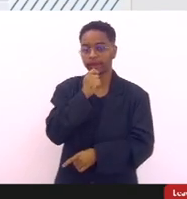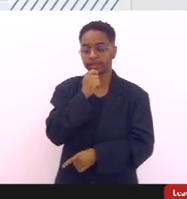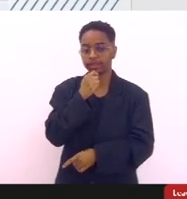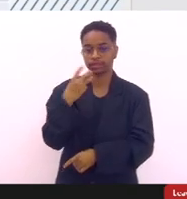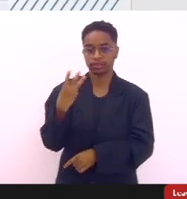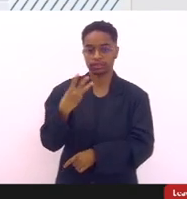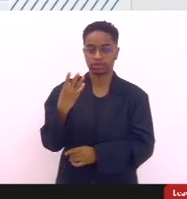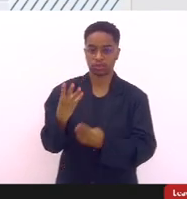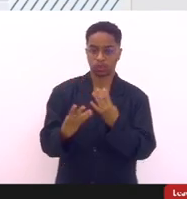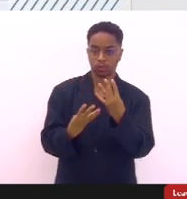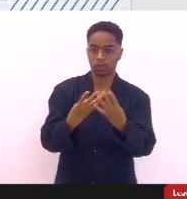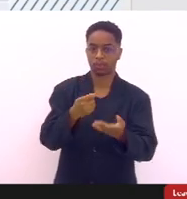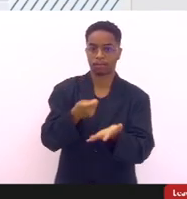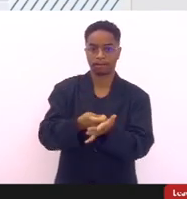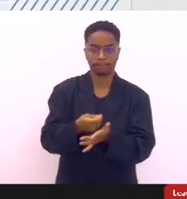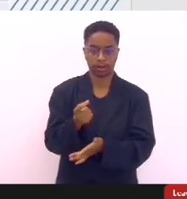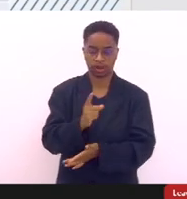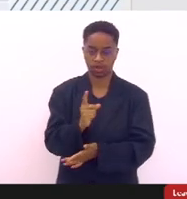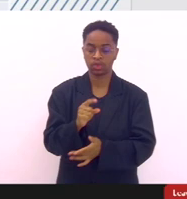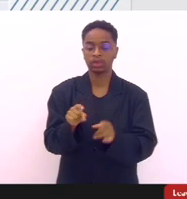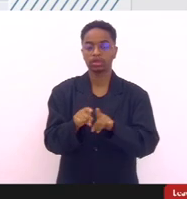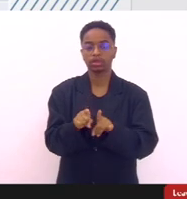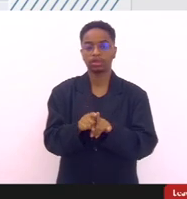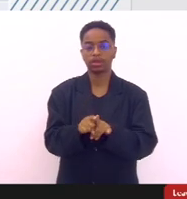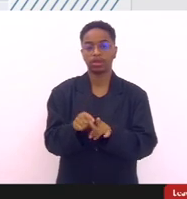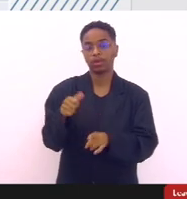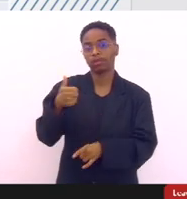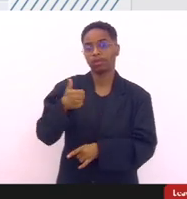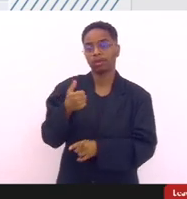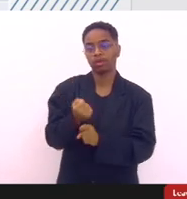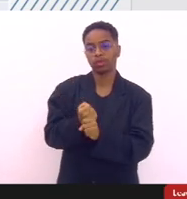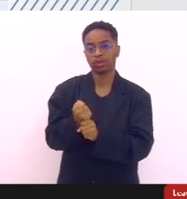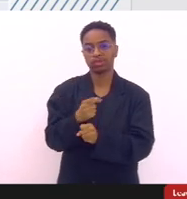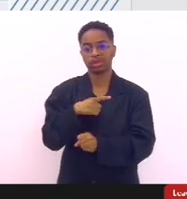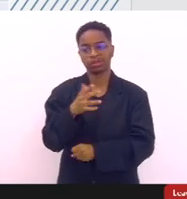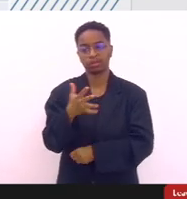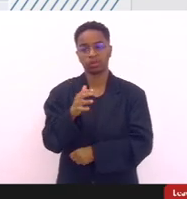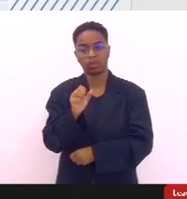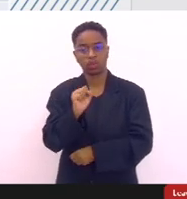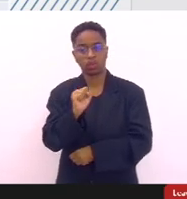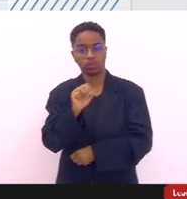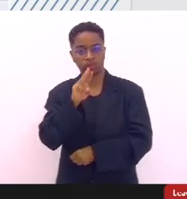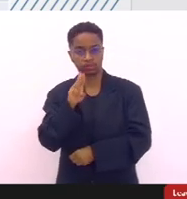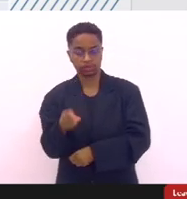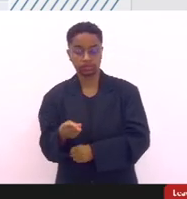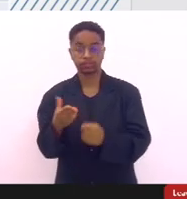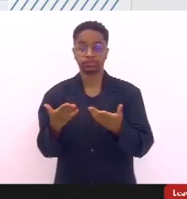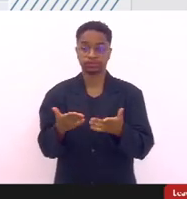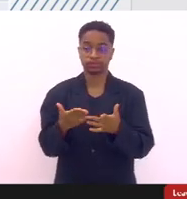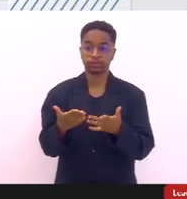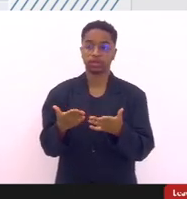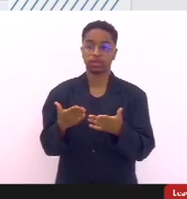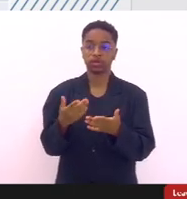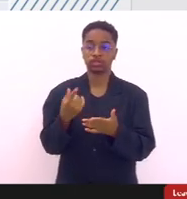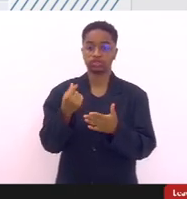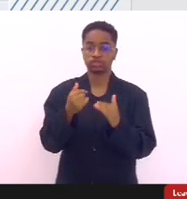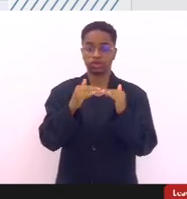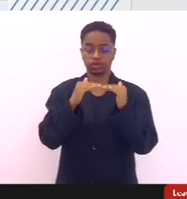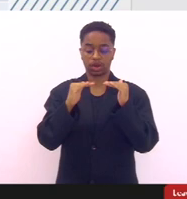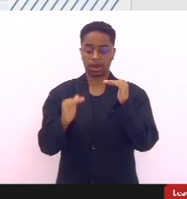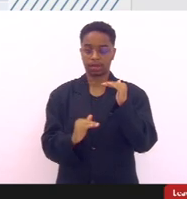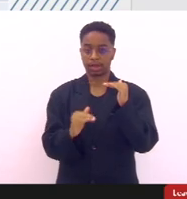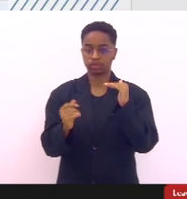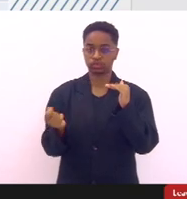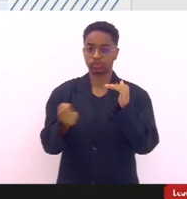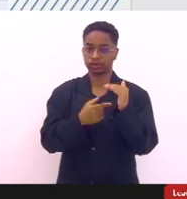pago e a execução do primeiro ano ela é em torno de 8 milhões. Então, a execução do recurso é um pouco abaixo do que está aqui,